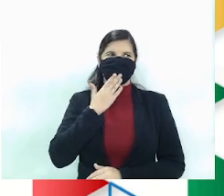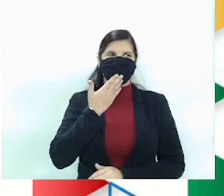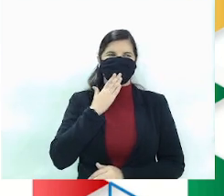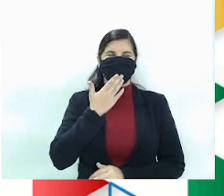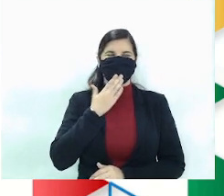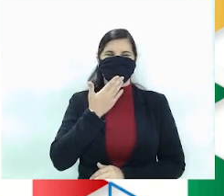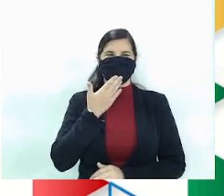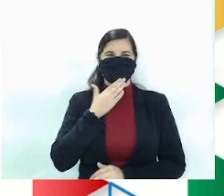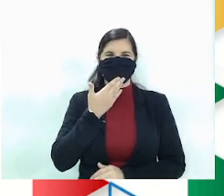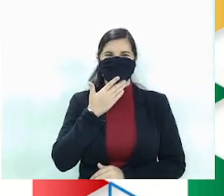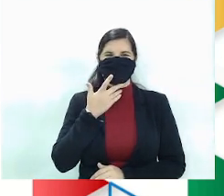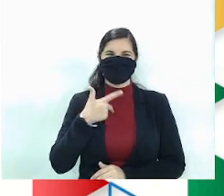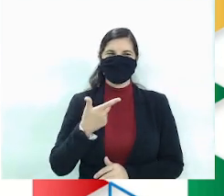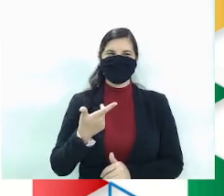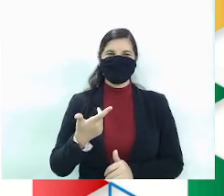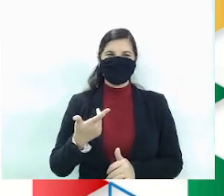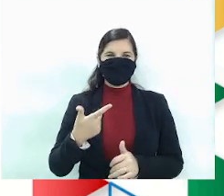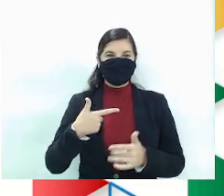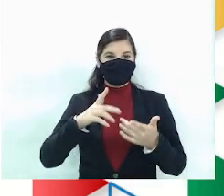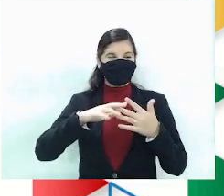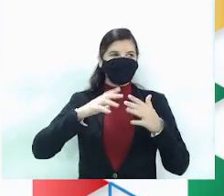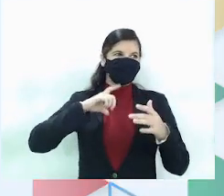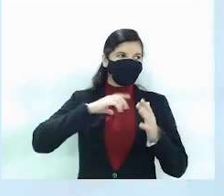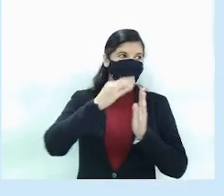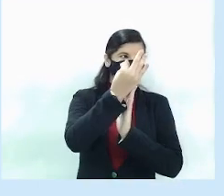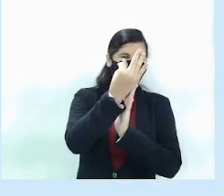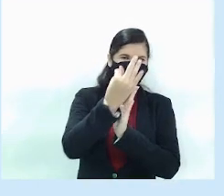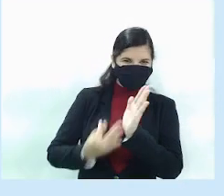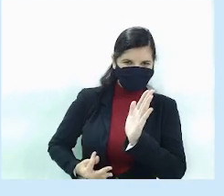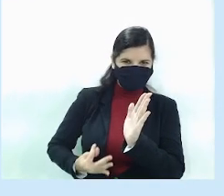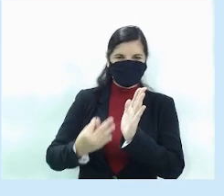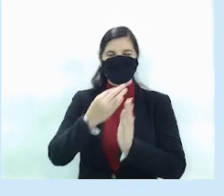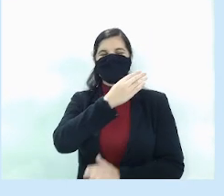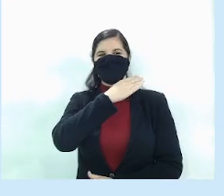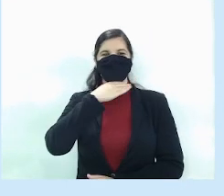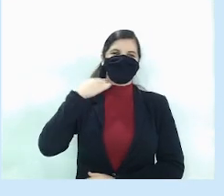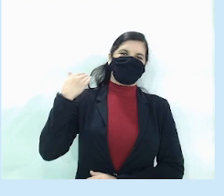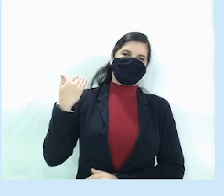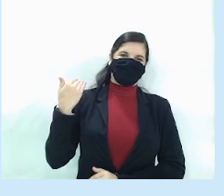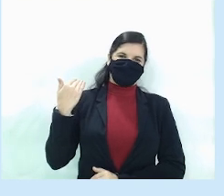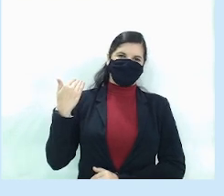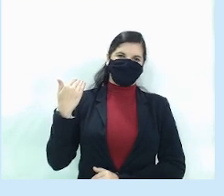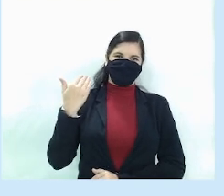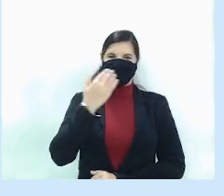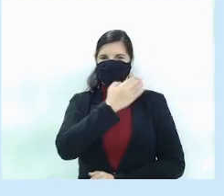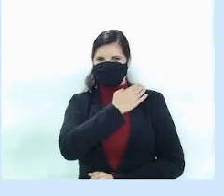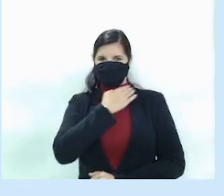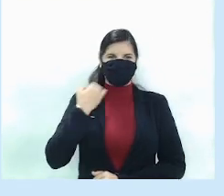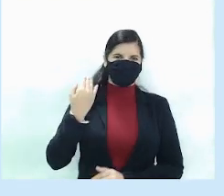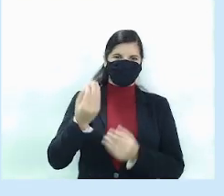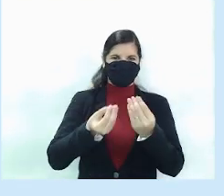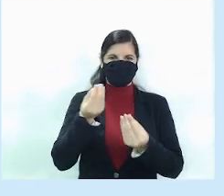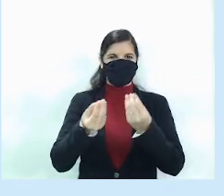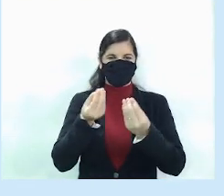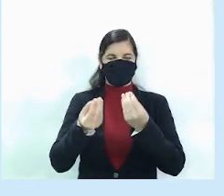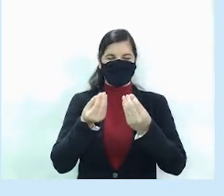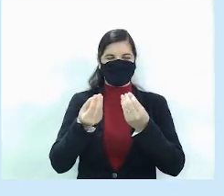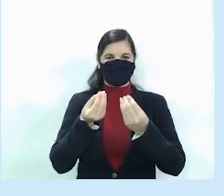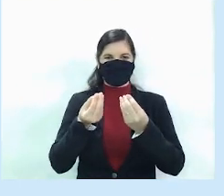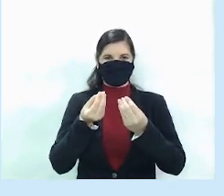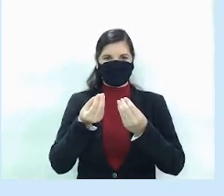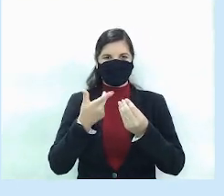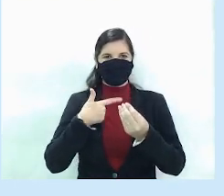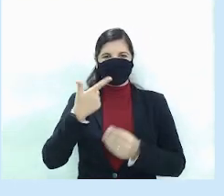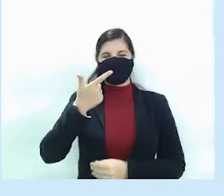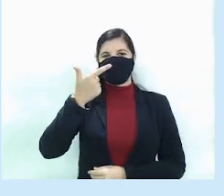vezes, pessoal, existe esse tipo de texto, que é um texto fúnebre, que muitas vezes a gente faz quando a gente ri,